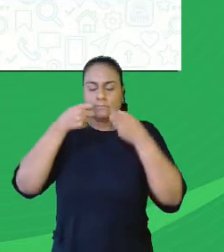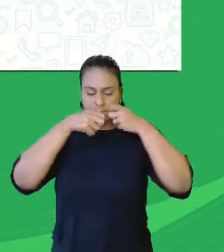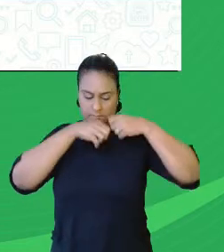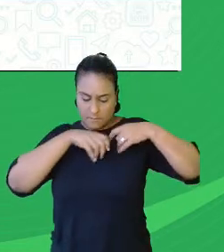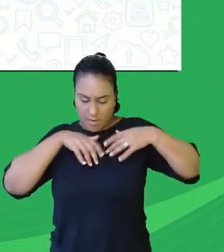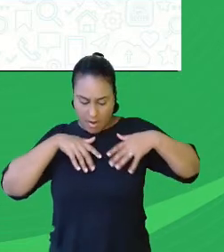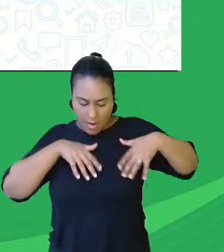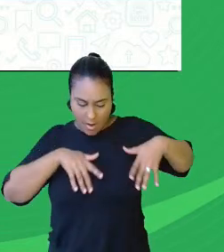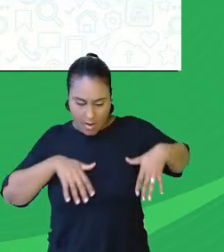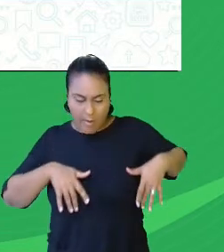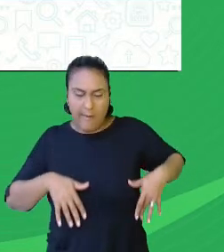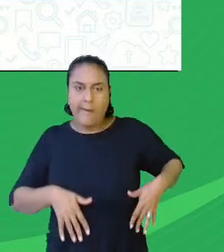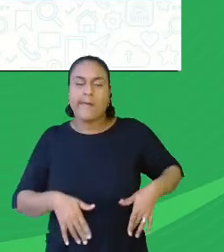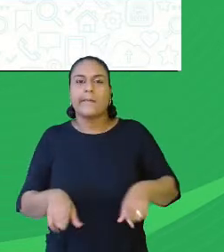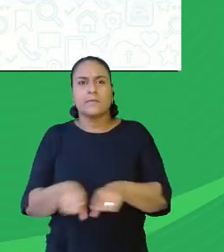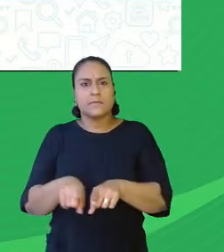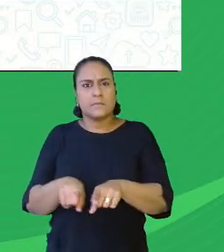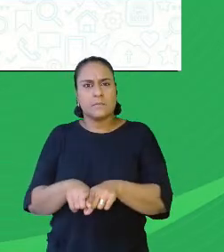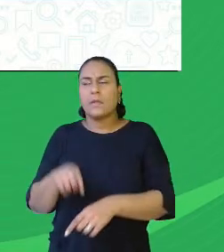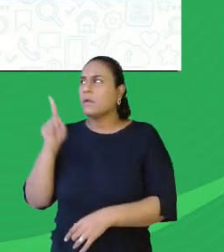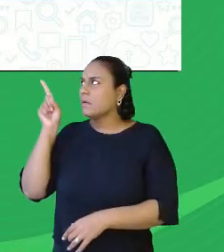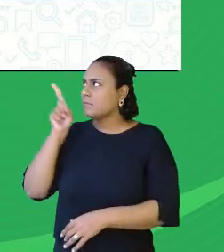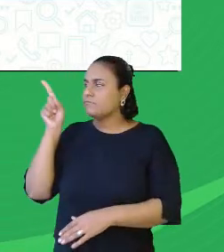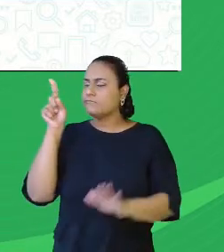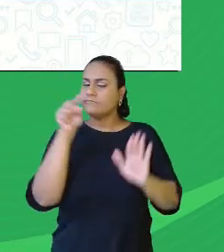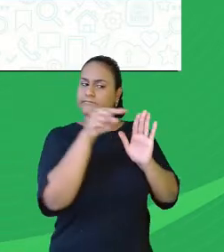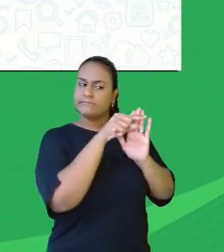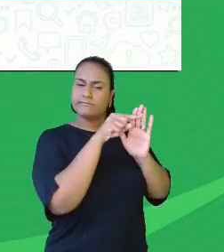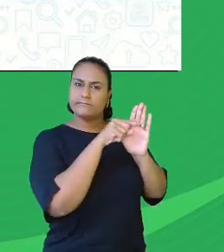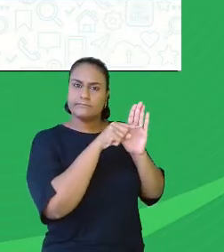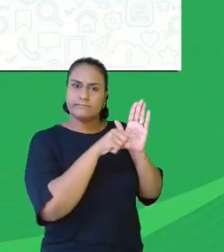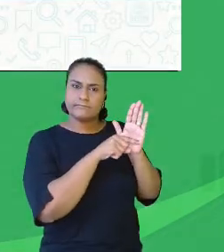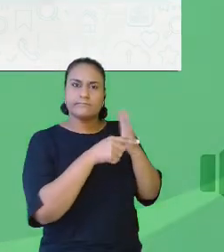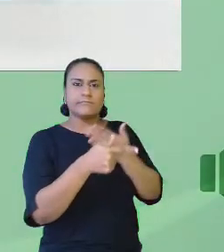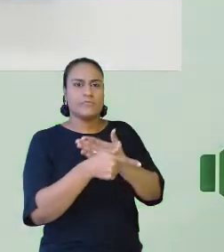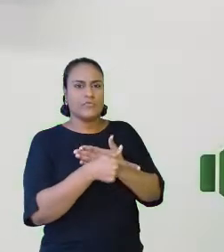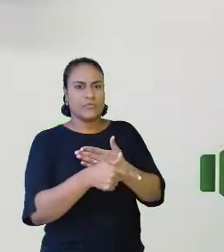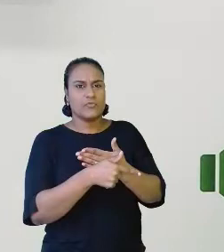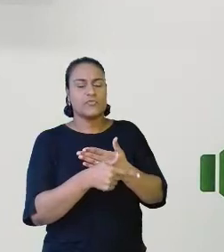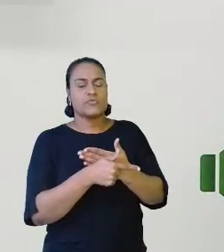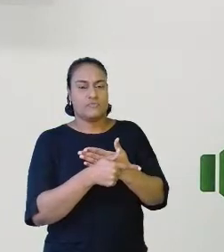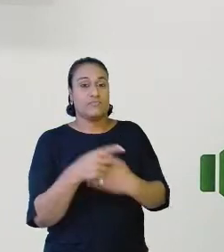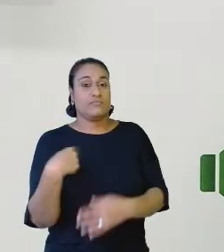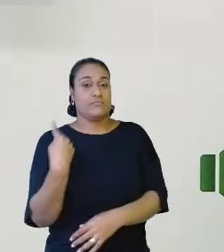células para o corpo. Essas funções do nosso